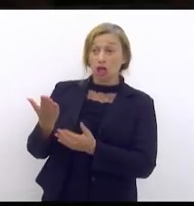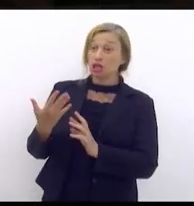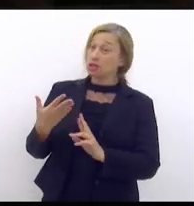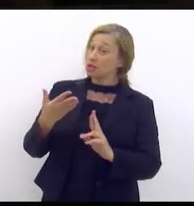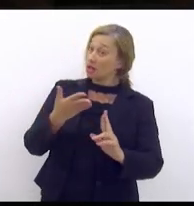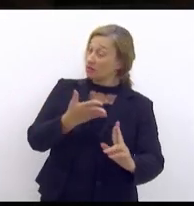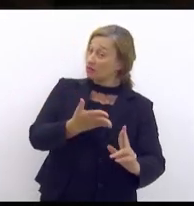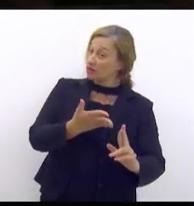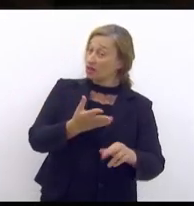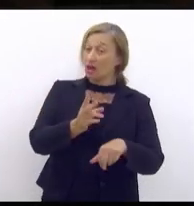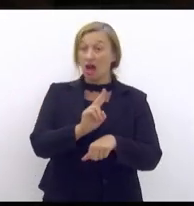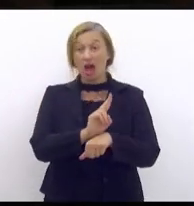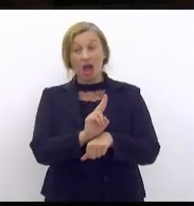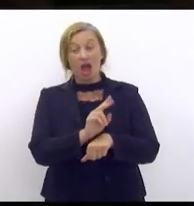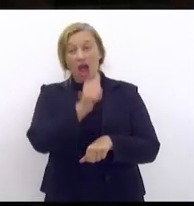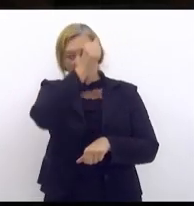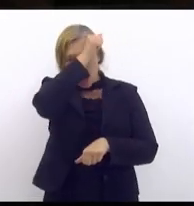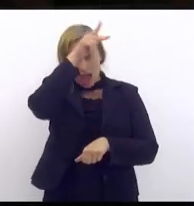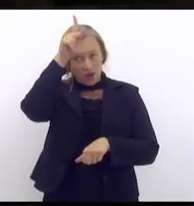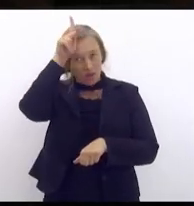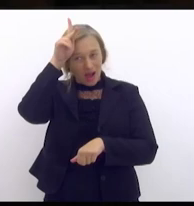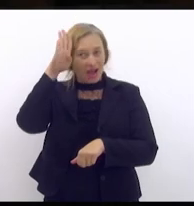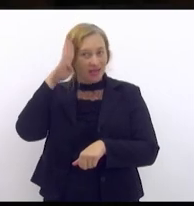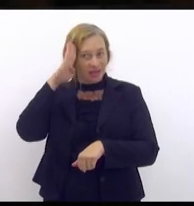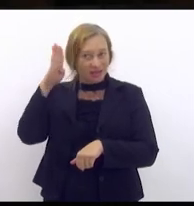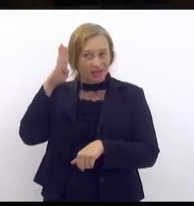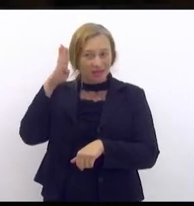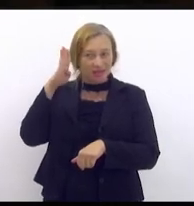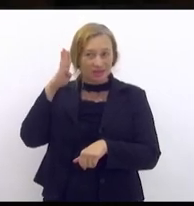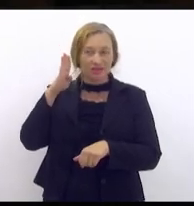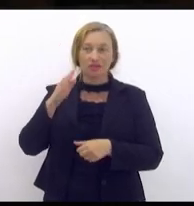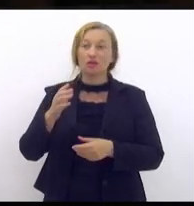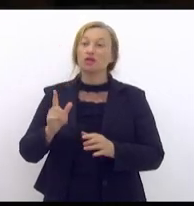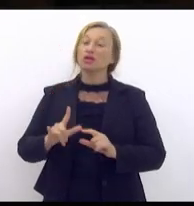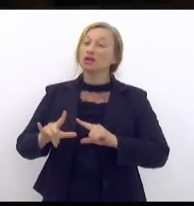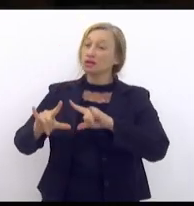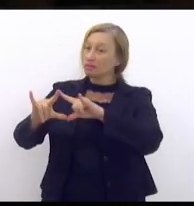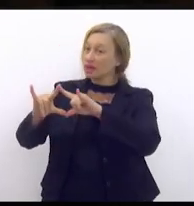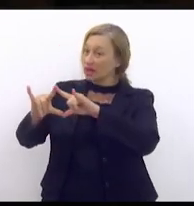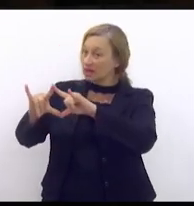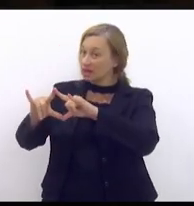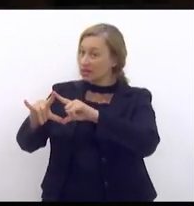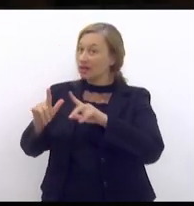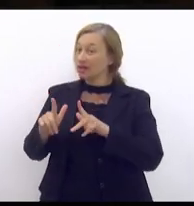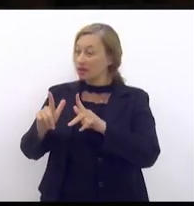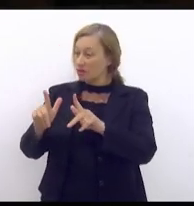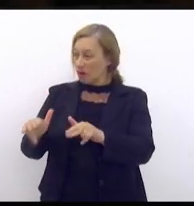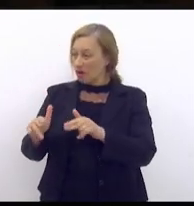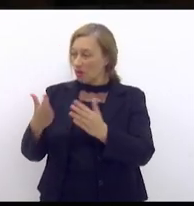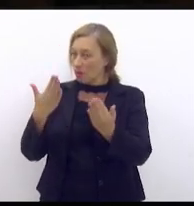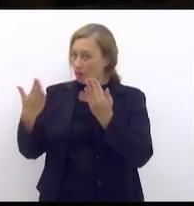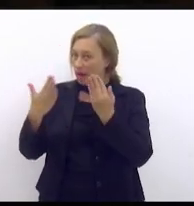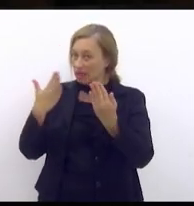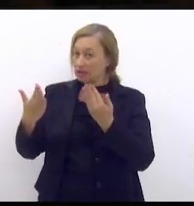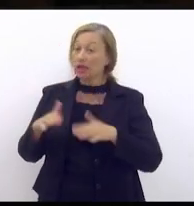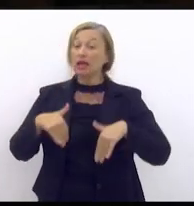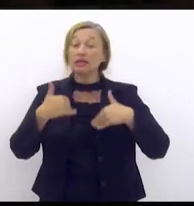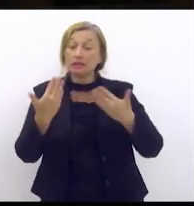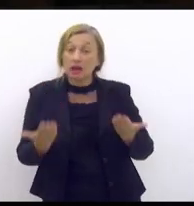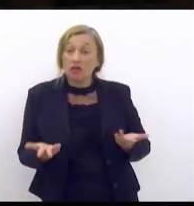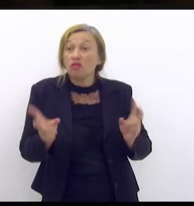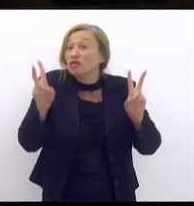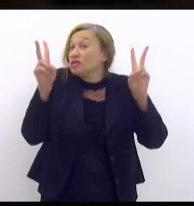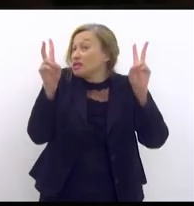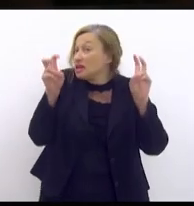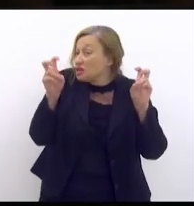à Guarda Municipal como milícia fosse. E foi sobre isso que